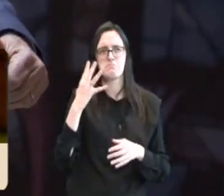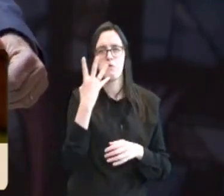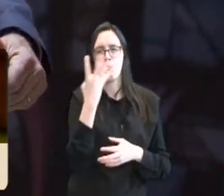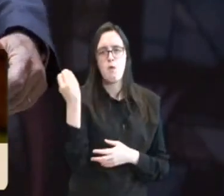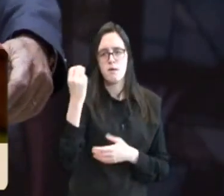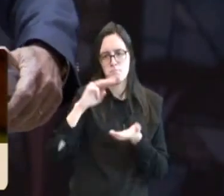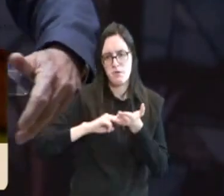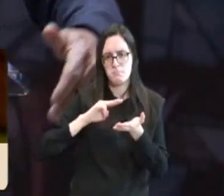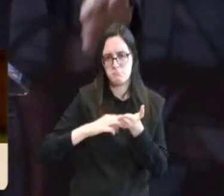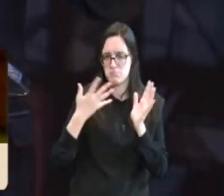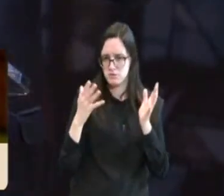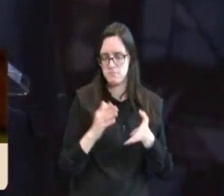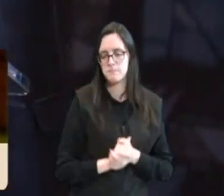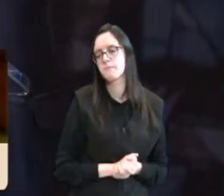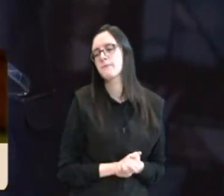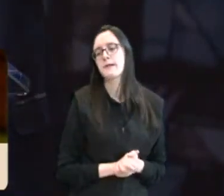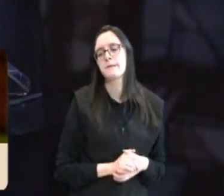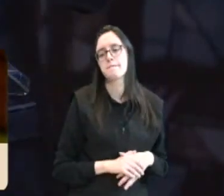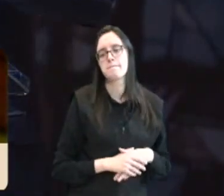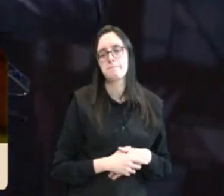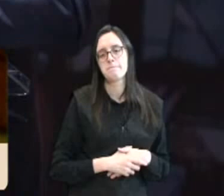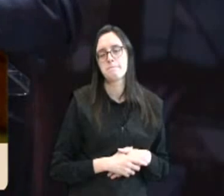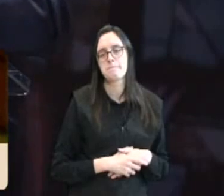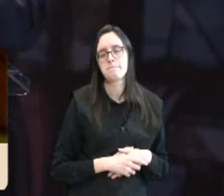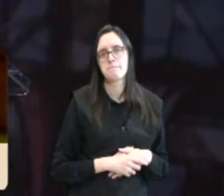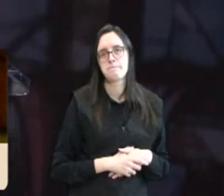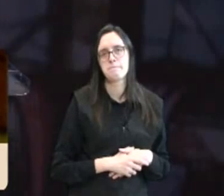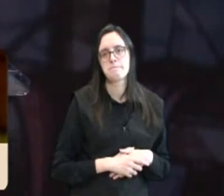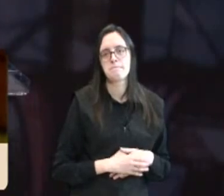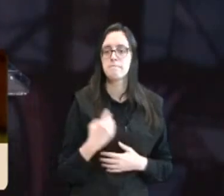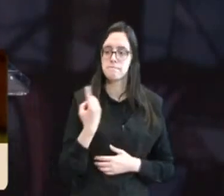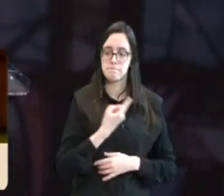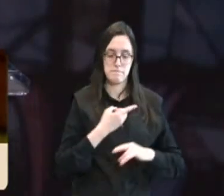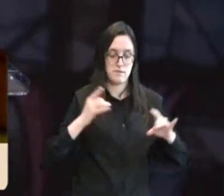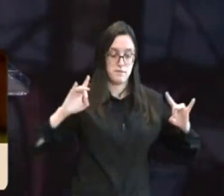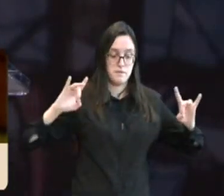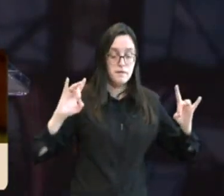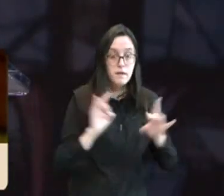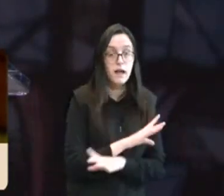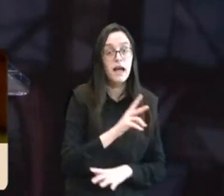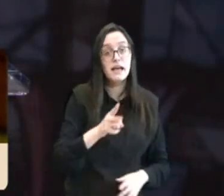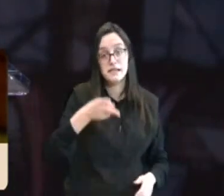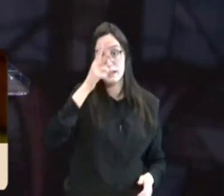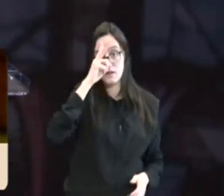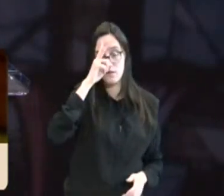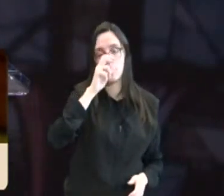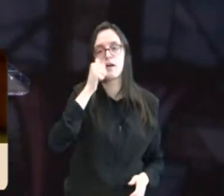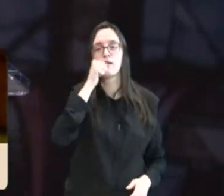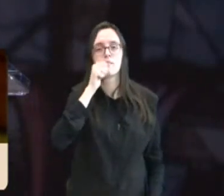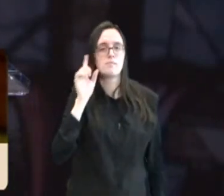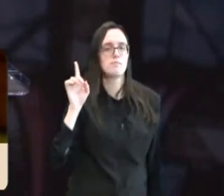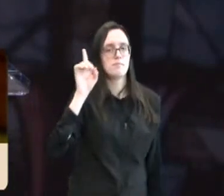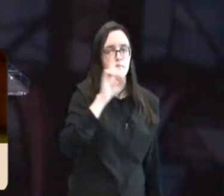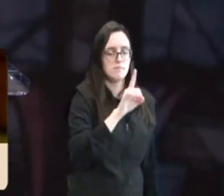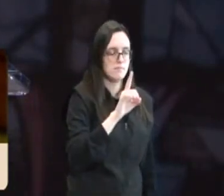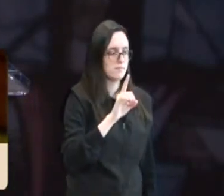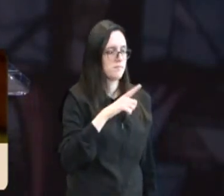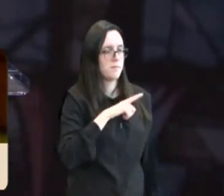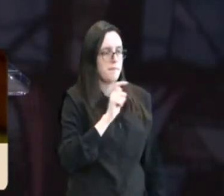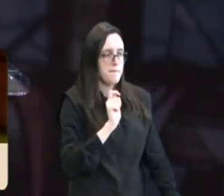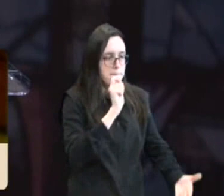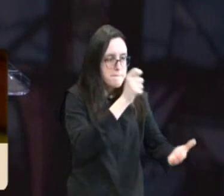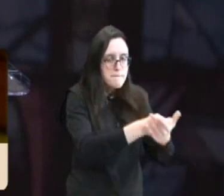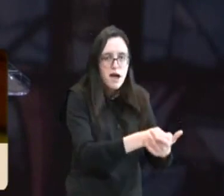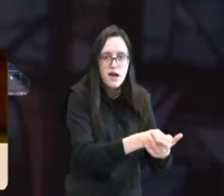400 membros. E quando terminamos a obra, na segunda-feira, a tesoureira foi lá e pagou a